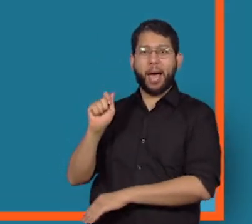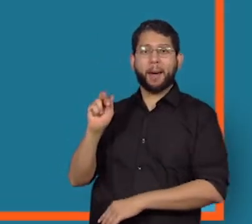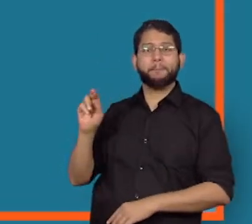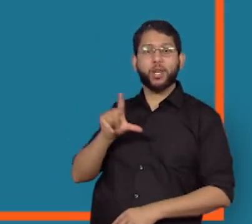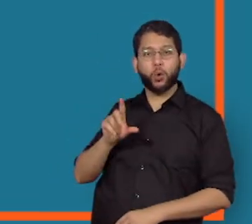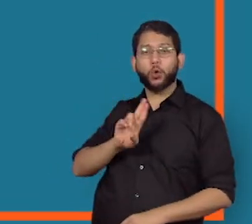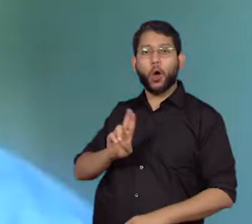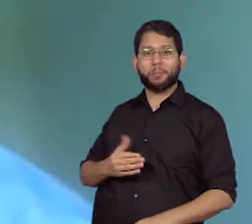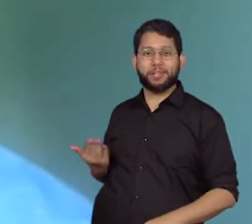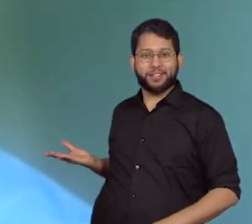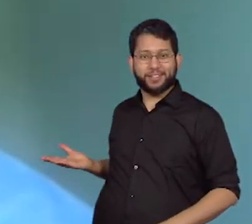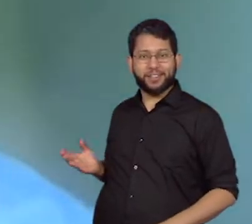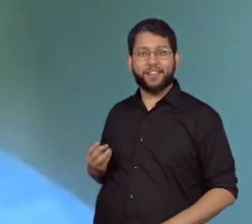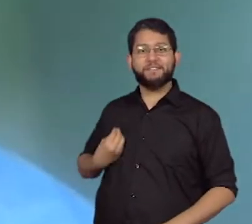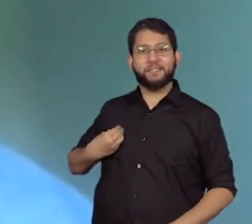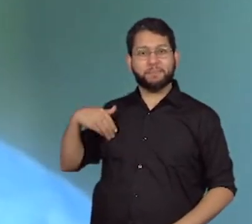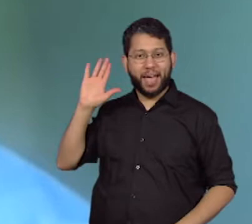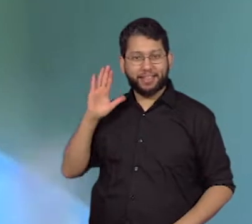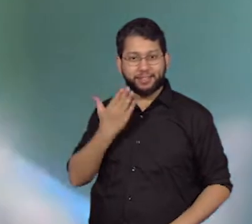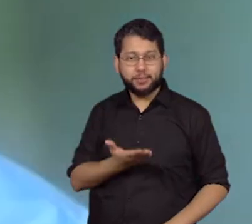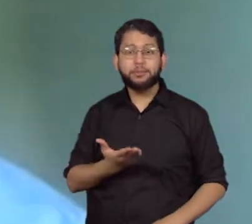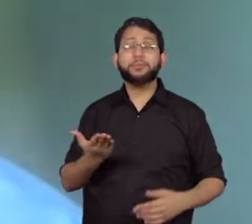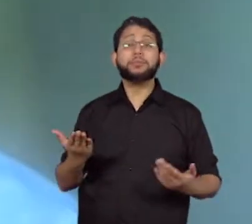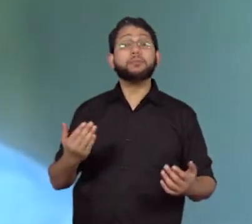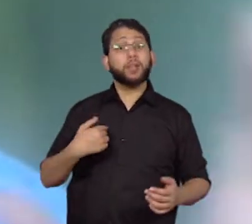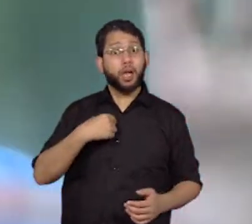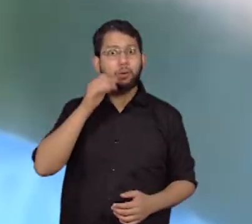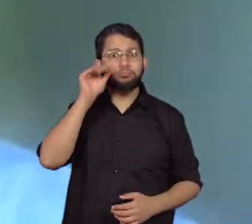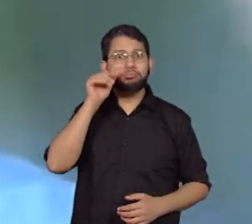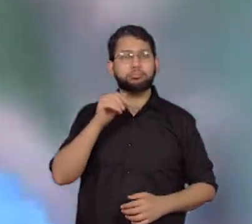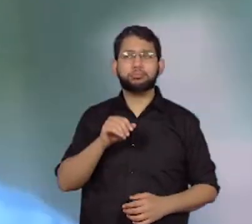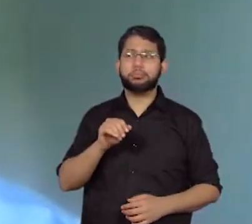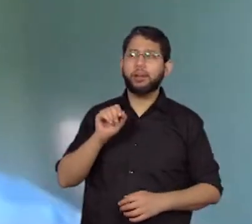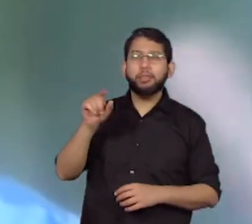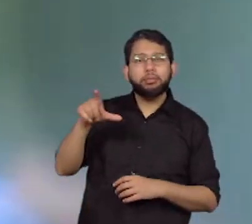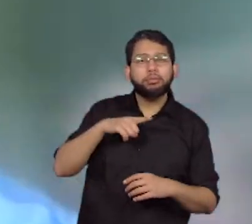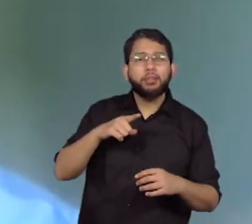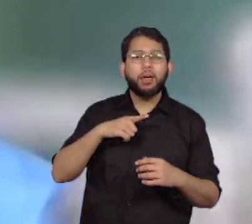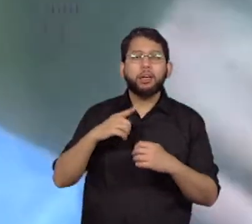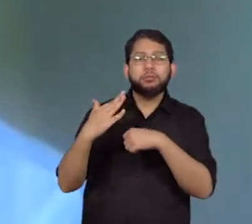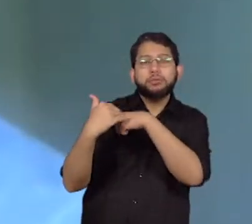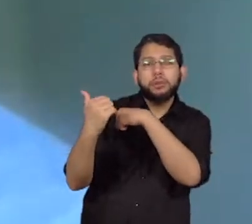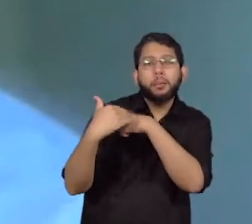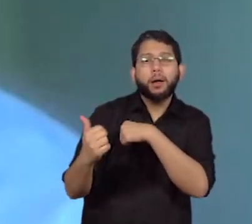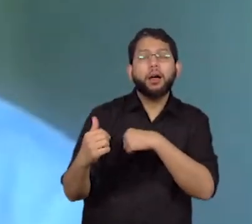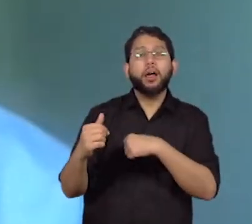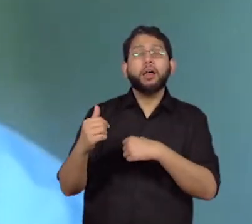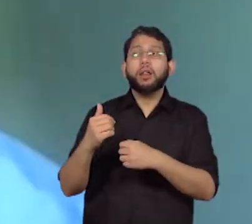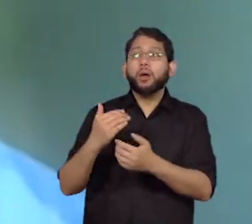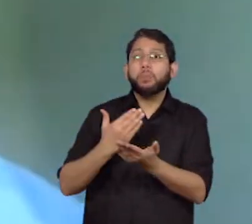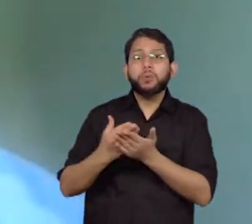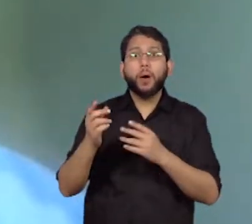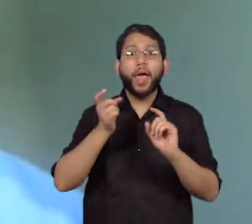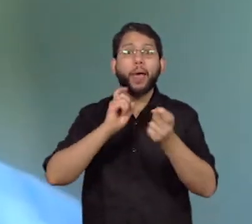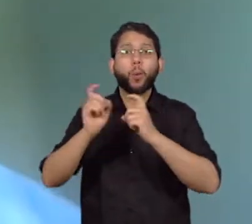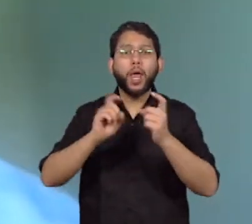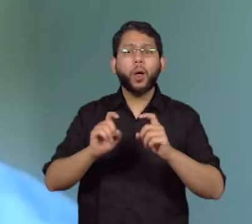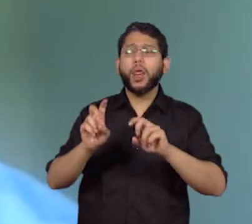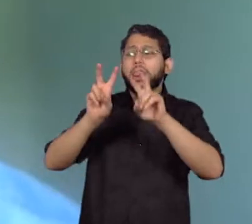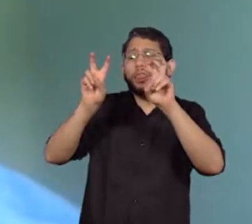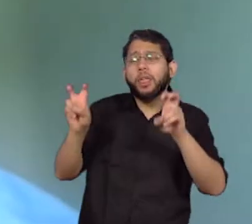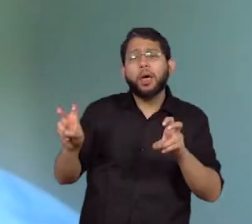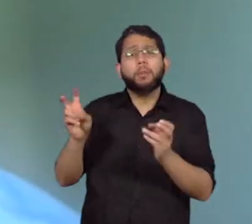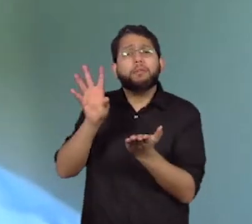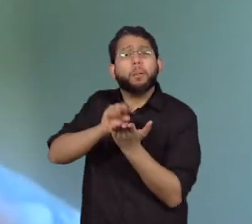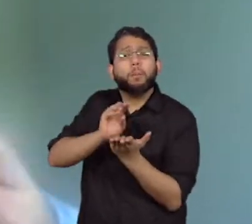Abril, oportunidade para mim. Eu fui. E aí tava rolando uma reunião de pauta quando eu cheguei. E aí falou assim,